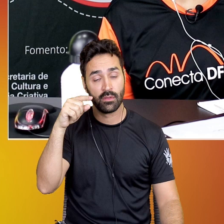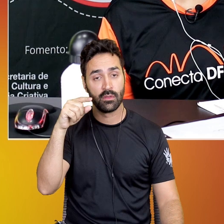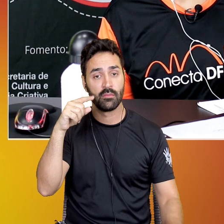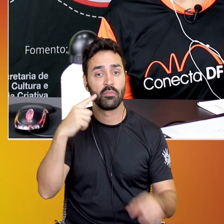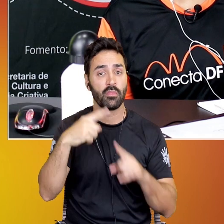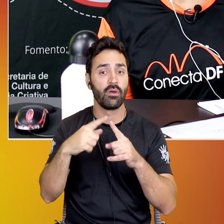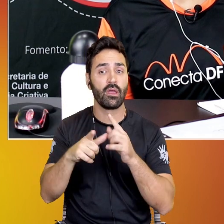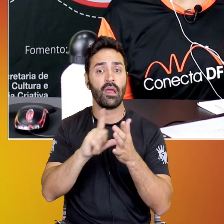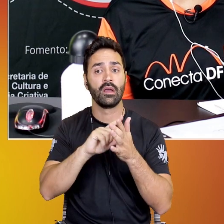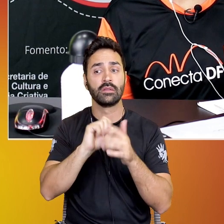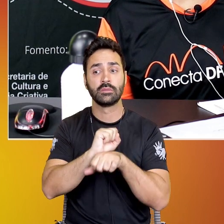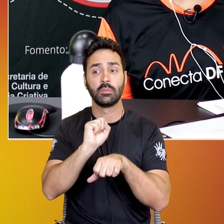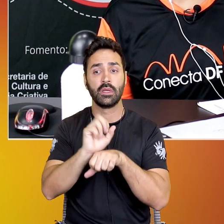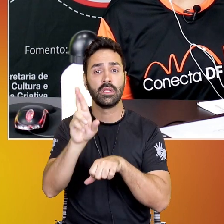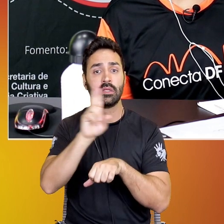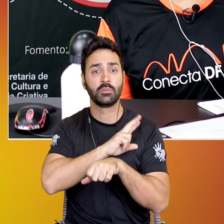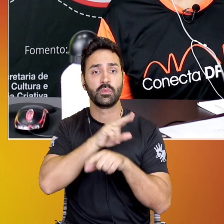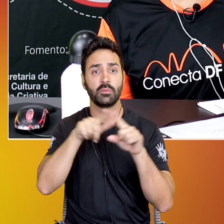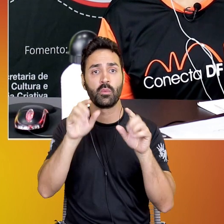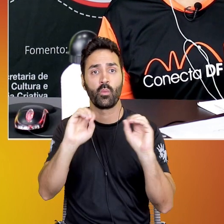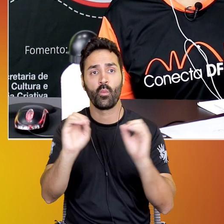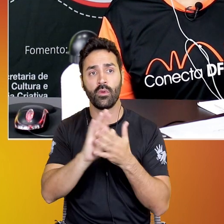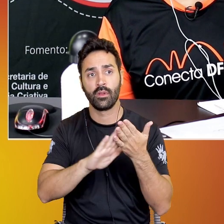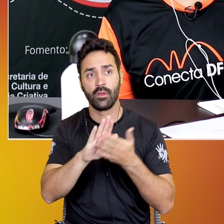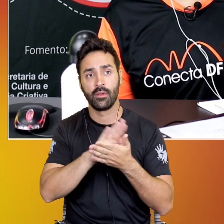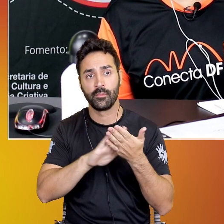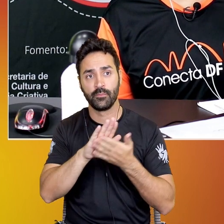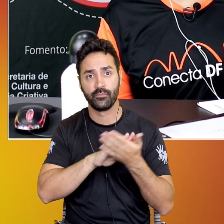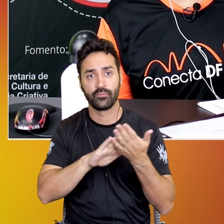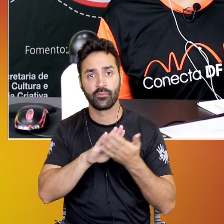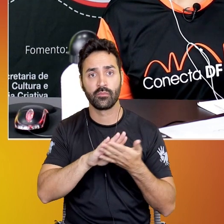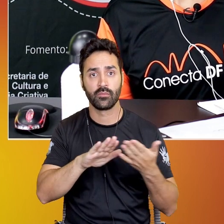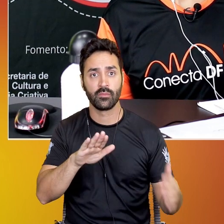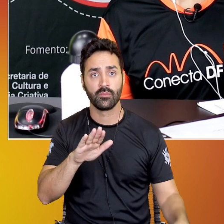só tem muita mensagem no chat. Mas a gente vai